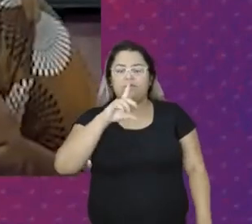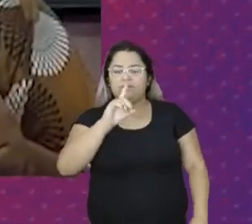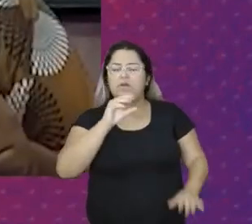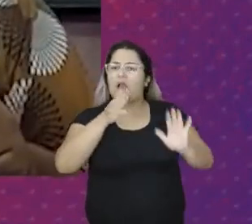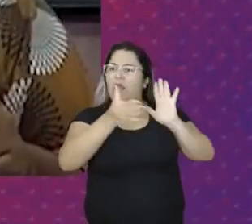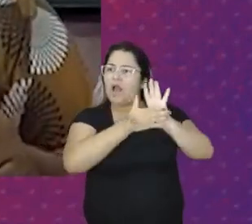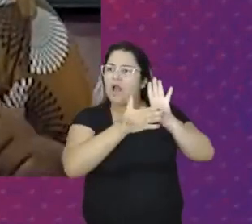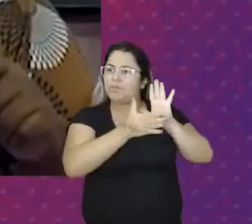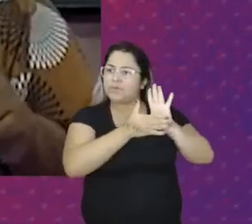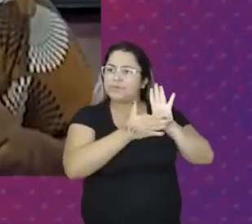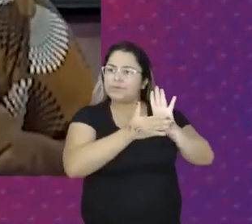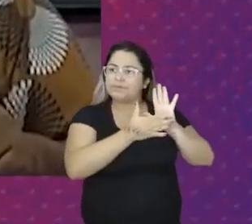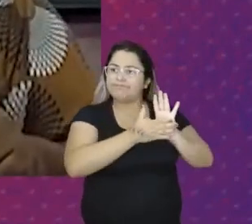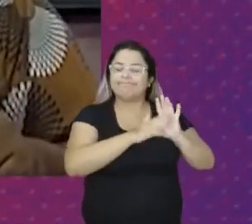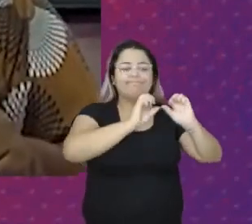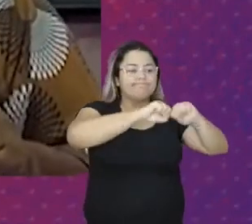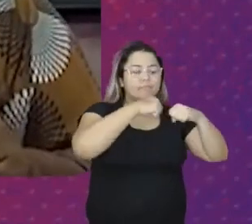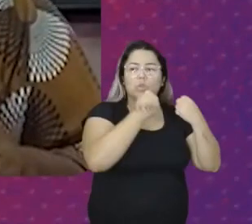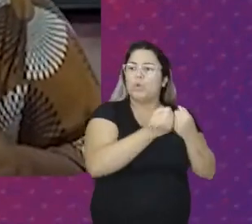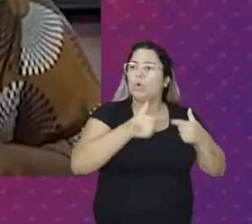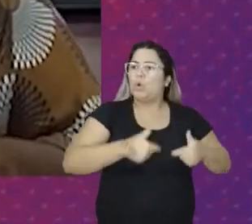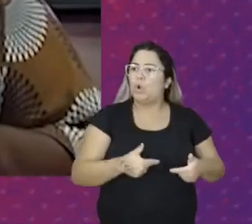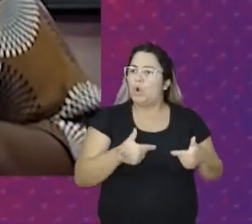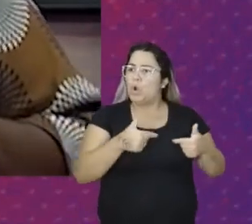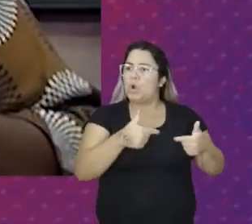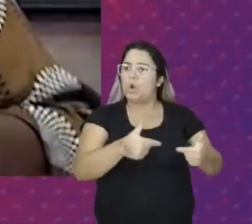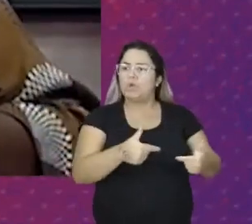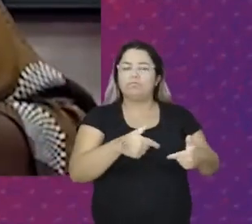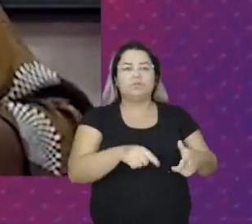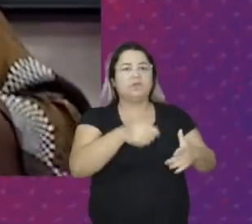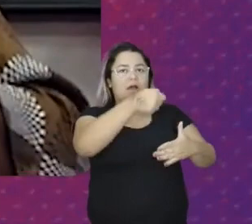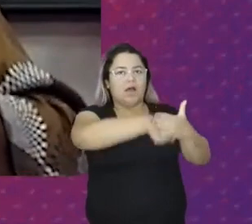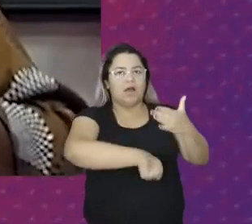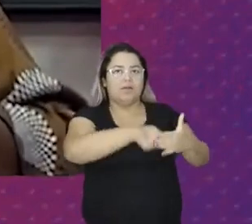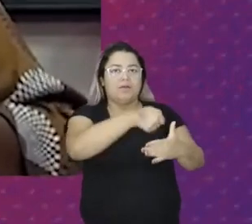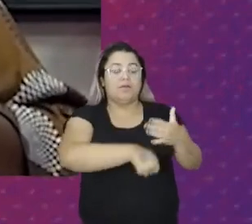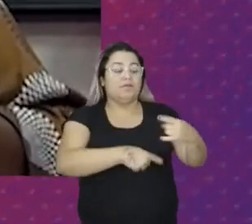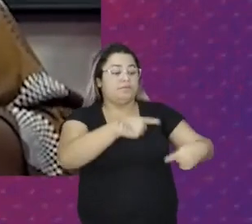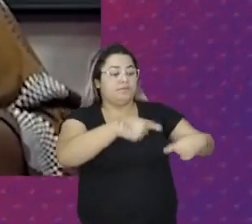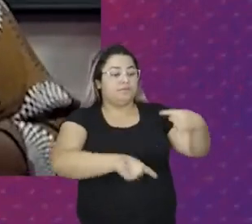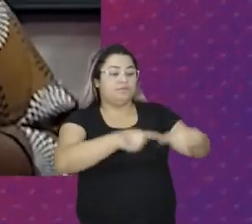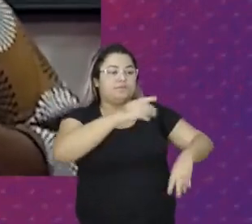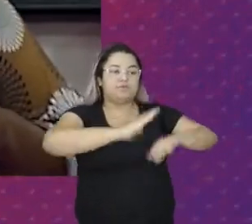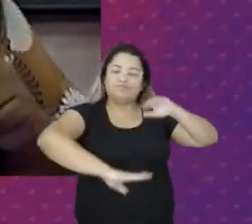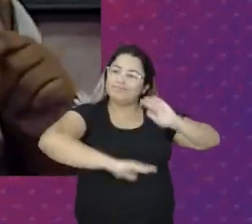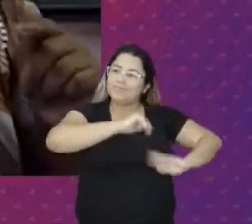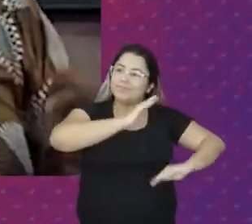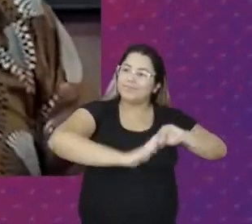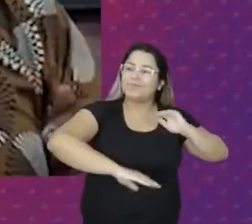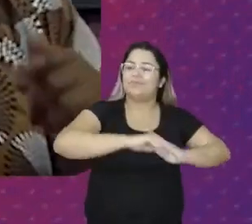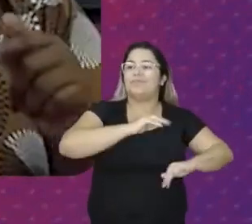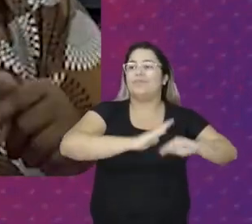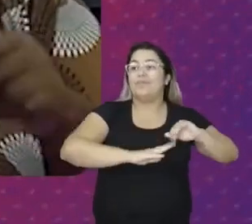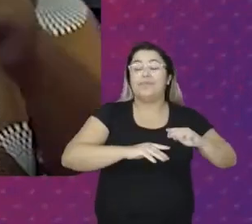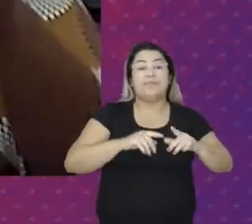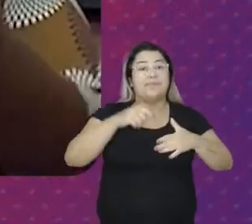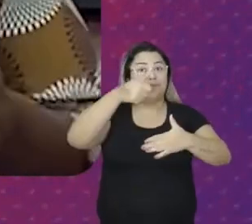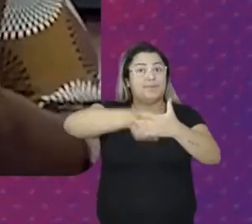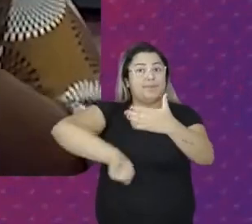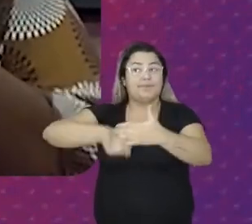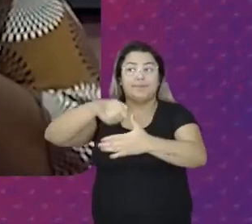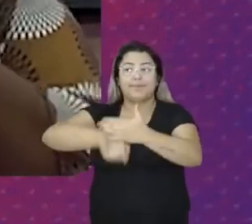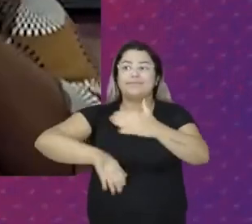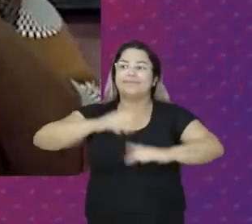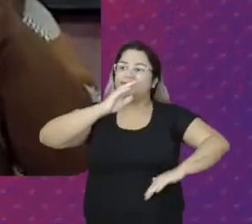proposta do seminário é falar sobre lutas, políticas e práticas. E dentro de lutas políticas